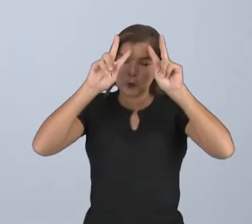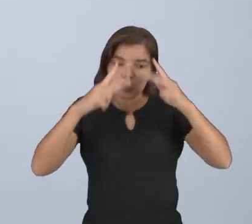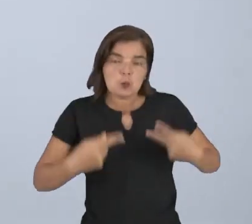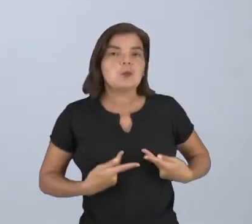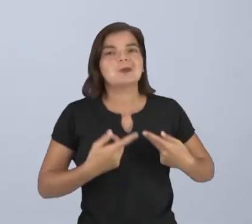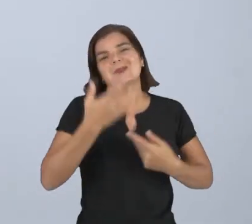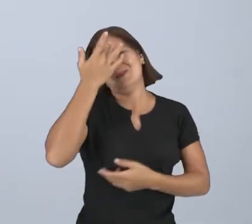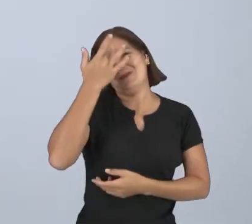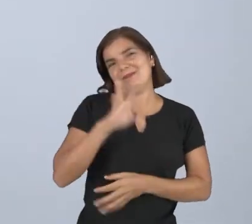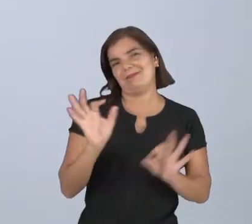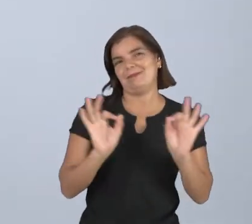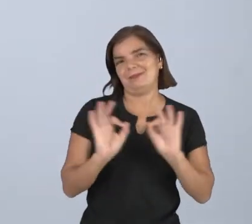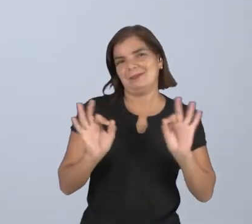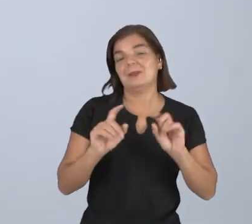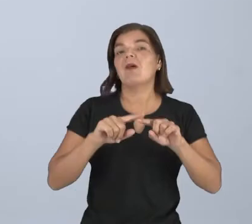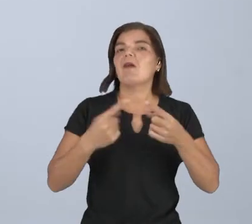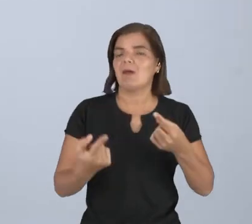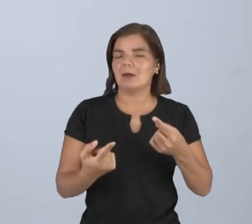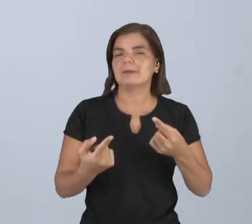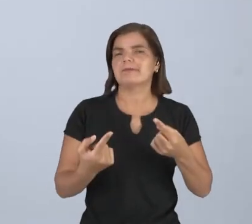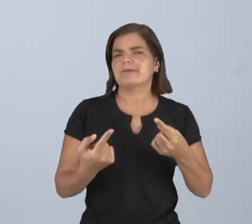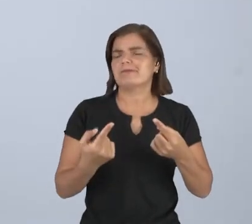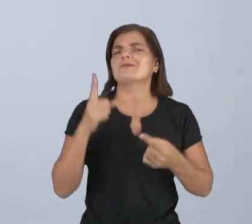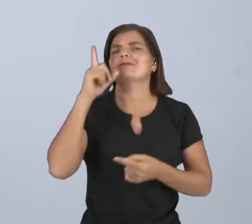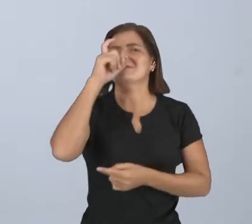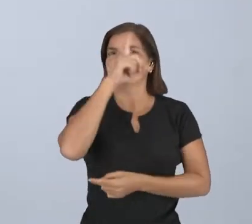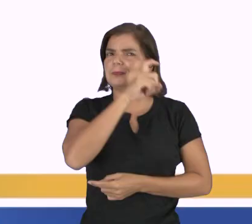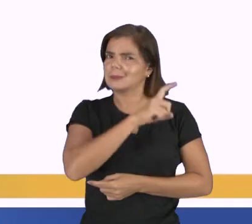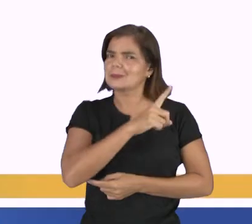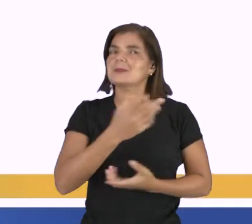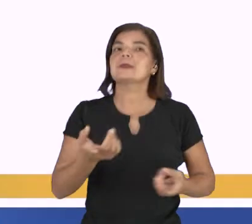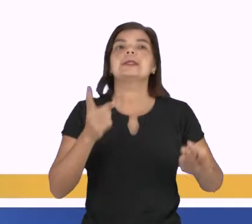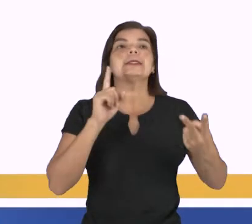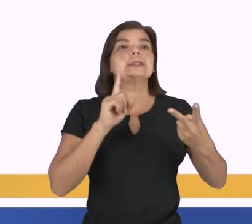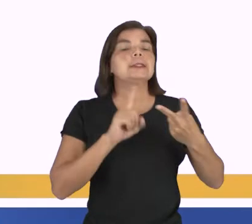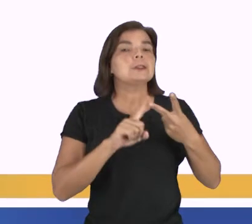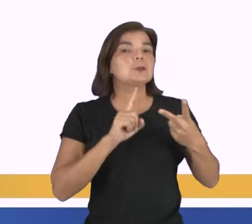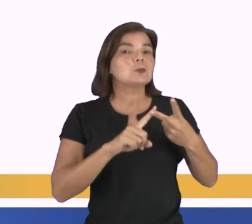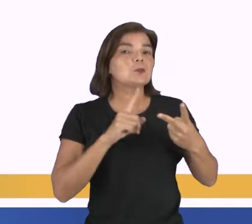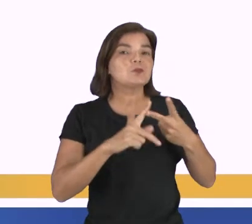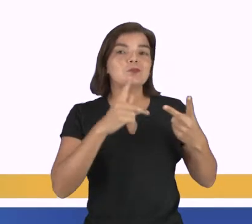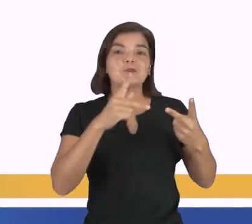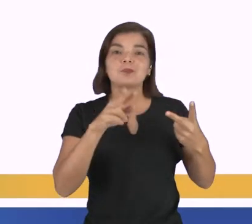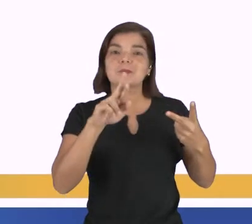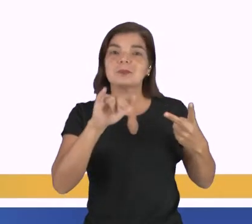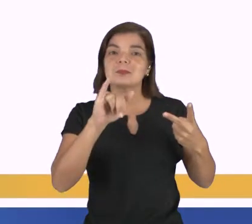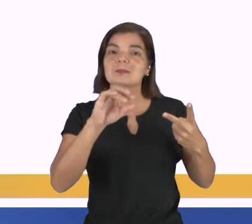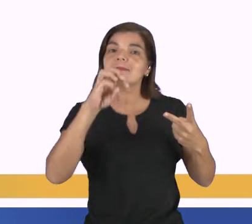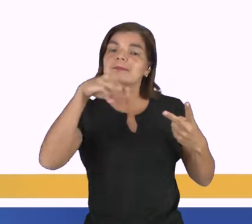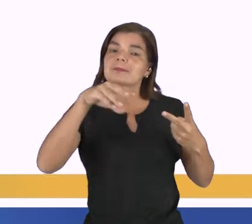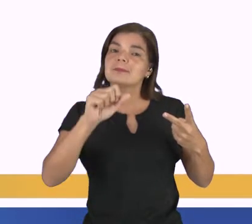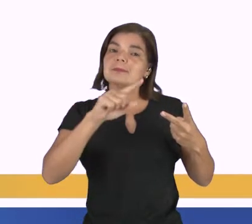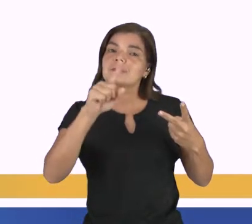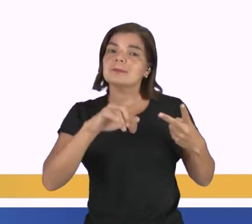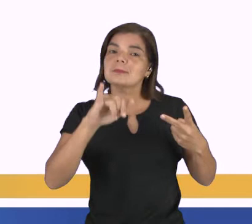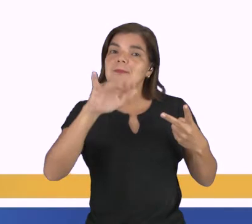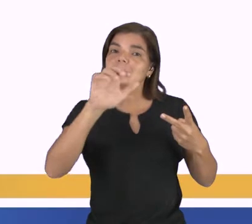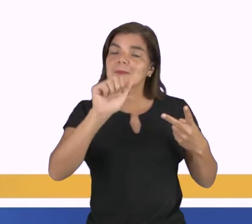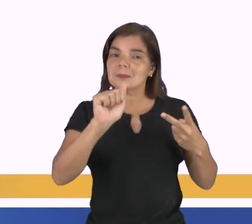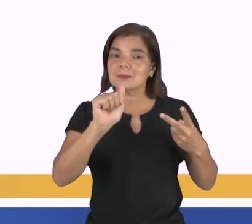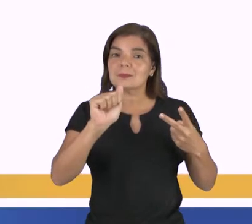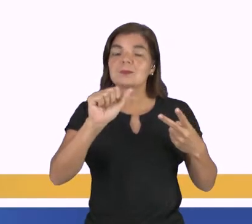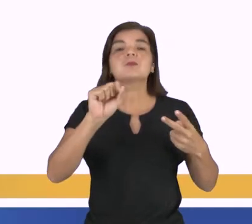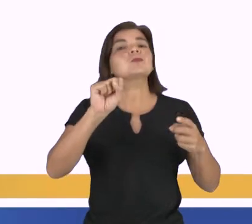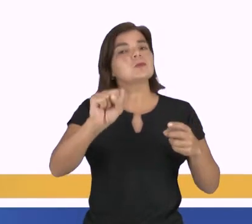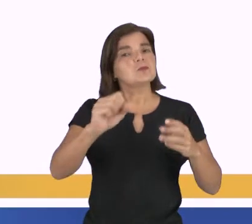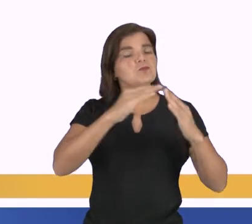ela não sabia, né? Então, aí tem uma questão muito complicada. E também, pessoal, a questão da primazias, né? A precedência,